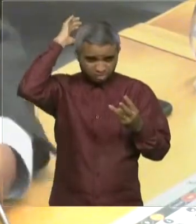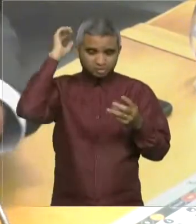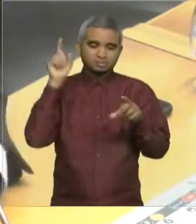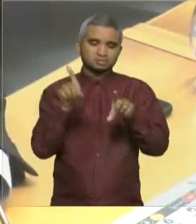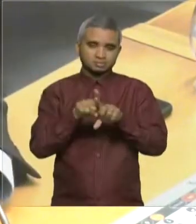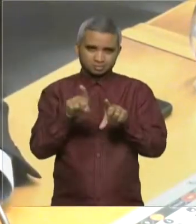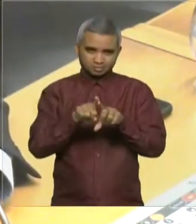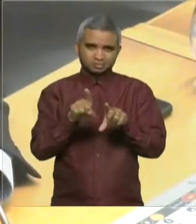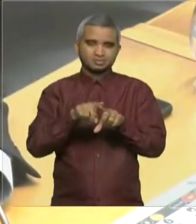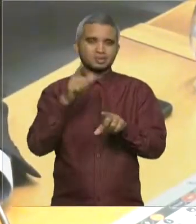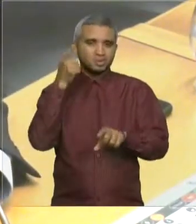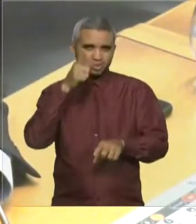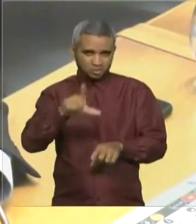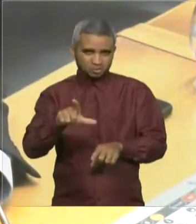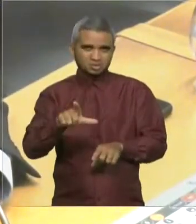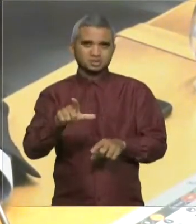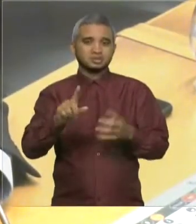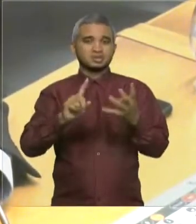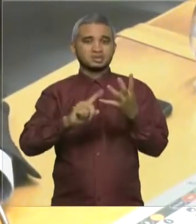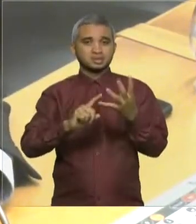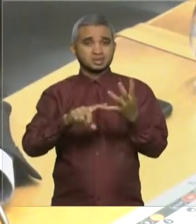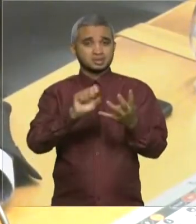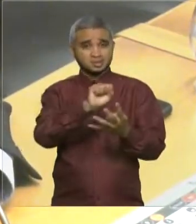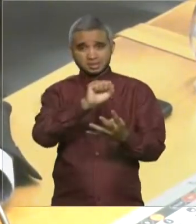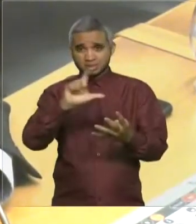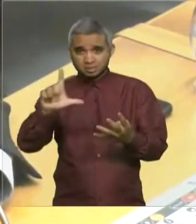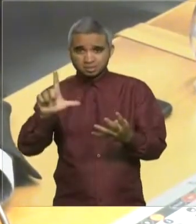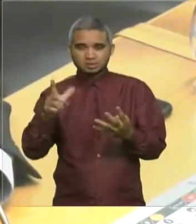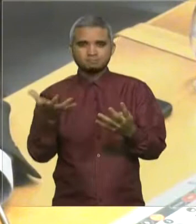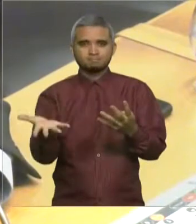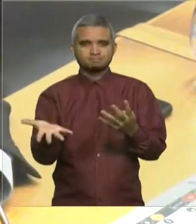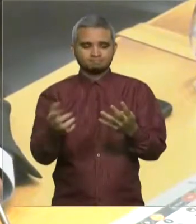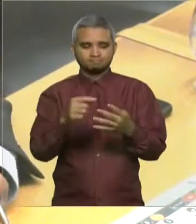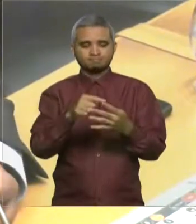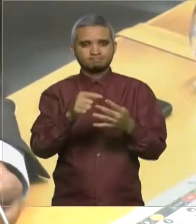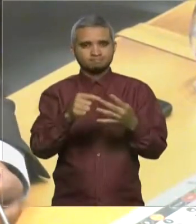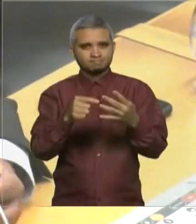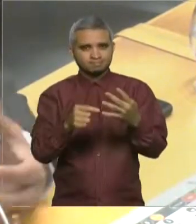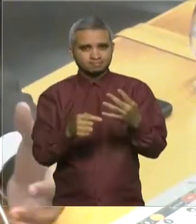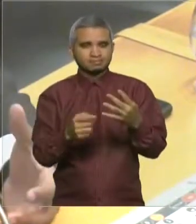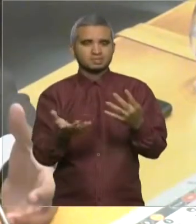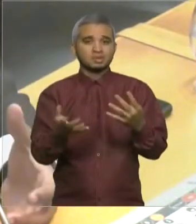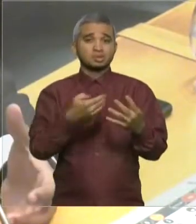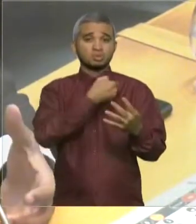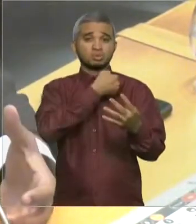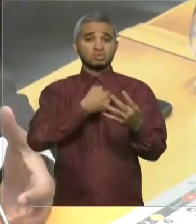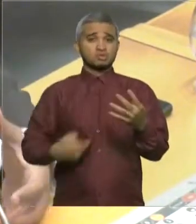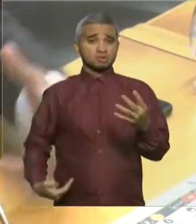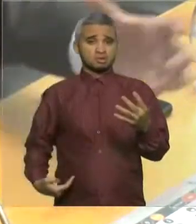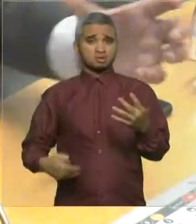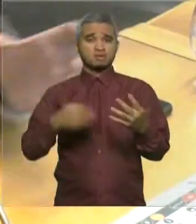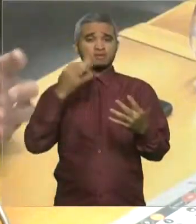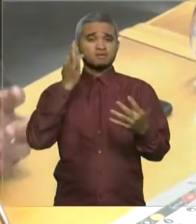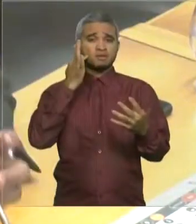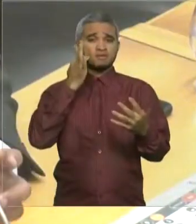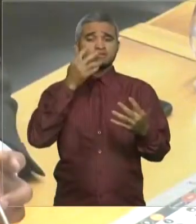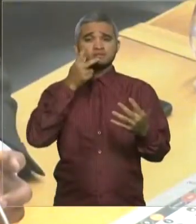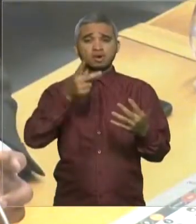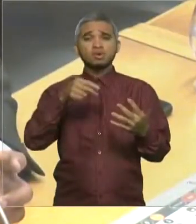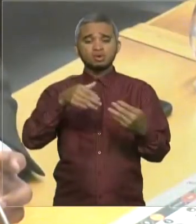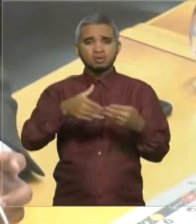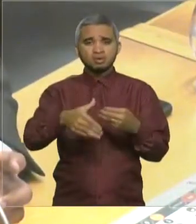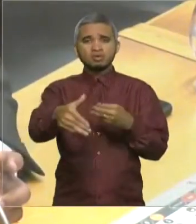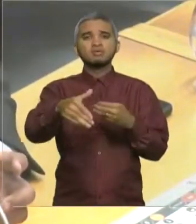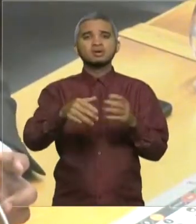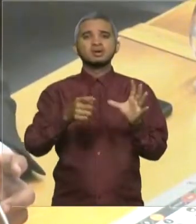serviço. Agora esse reforço em São Luís, o governador Flávio Dino já dizendo que o próximo passo será Balsas, para dar uma